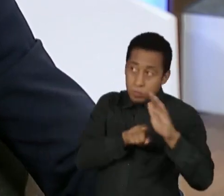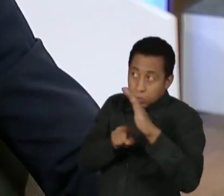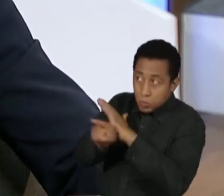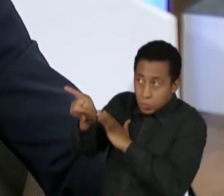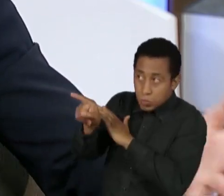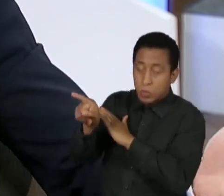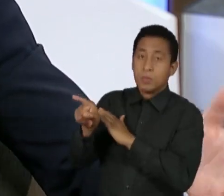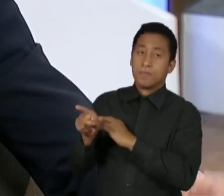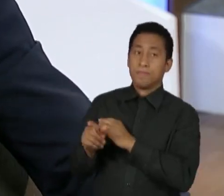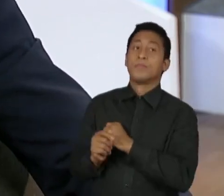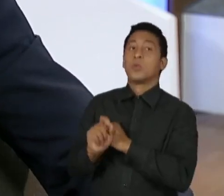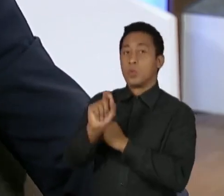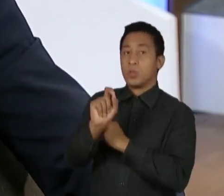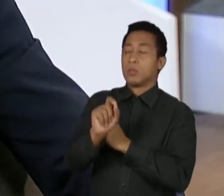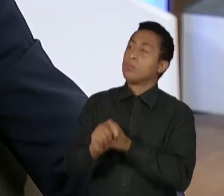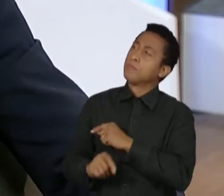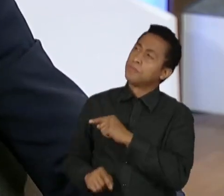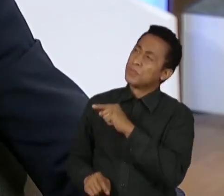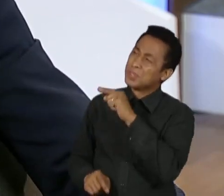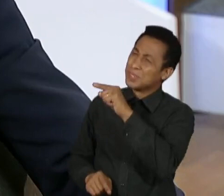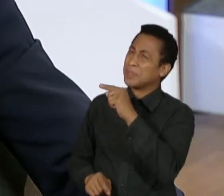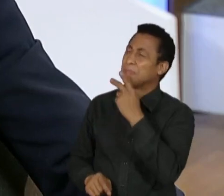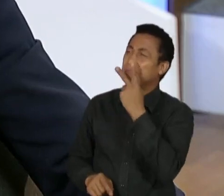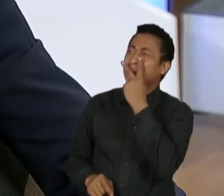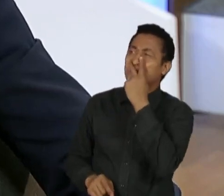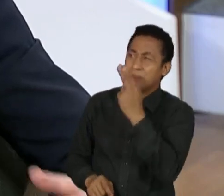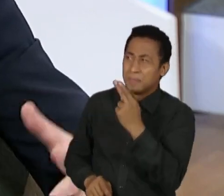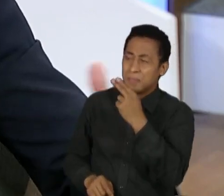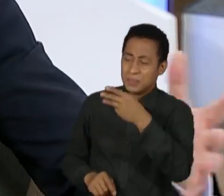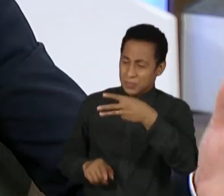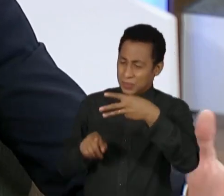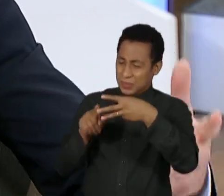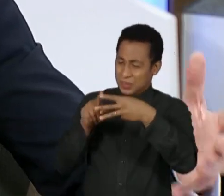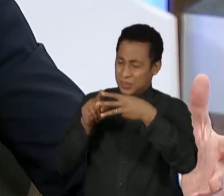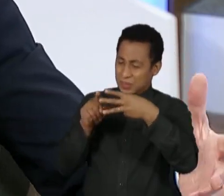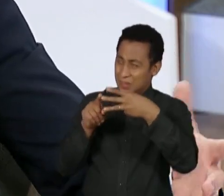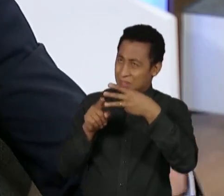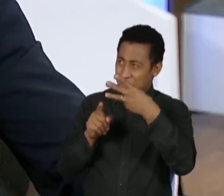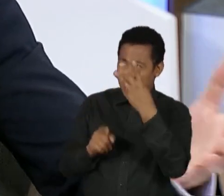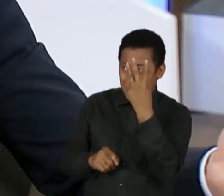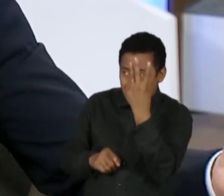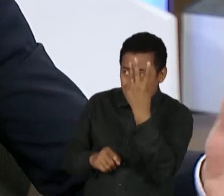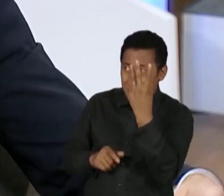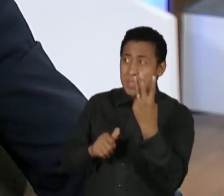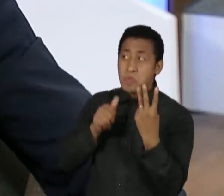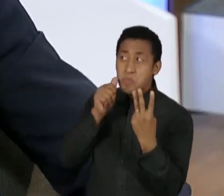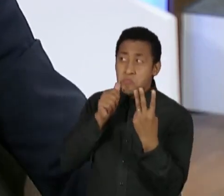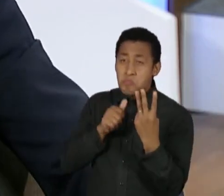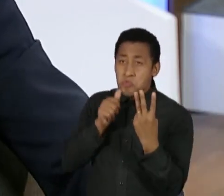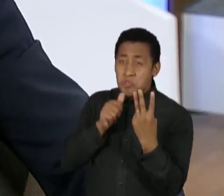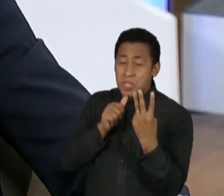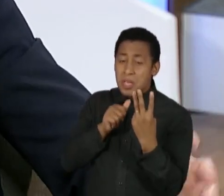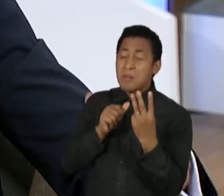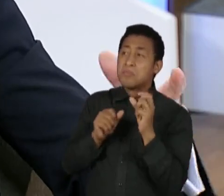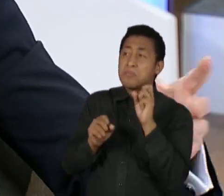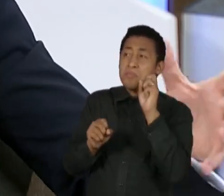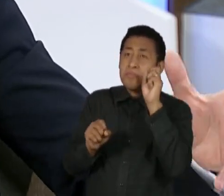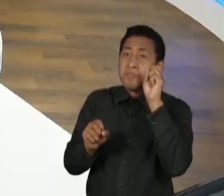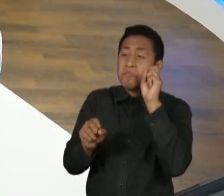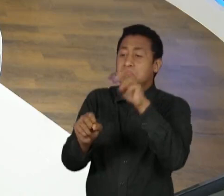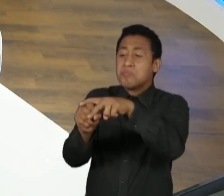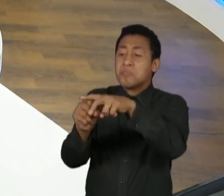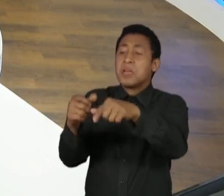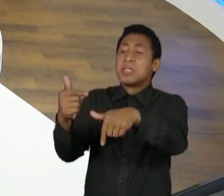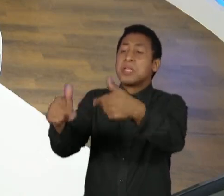considerava 3 o número de mulheres proporcional na composição da Suprema Corte americana e qual